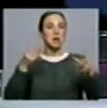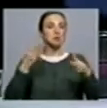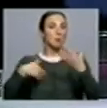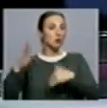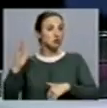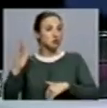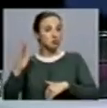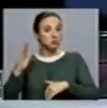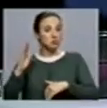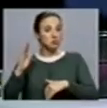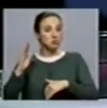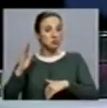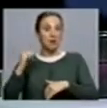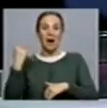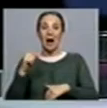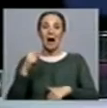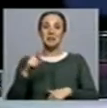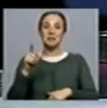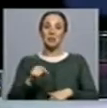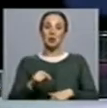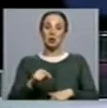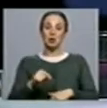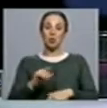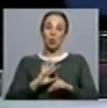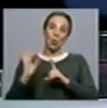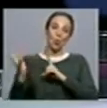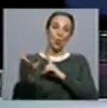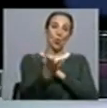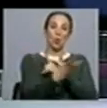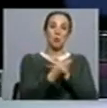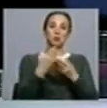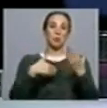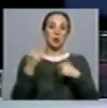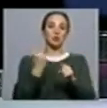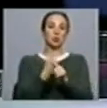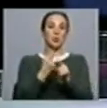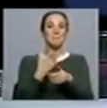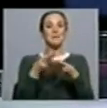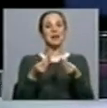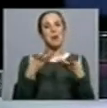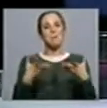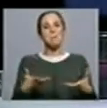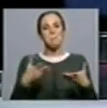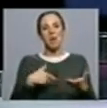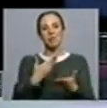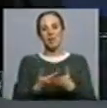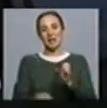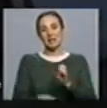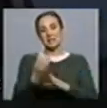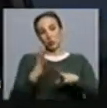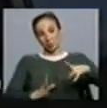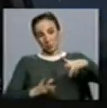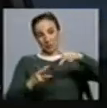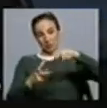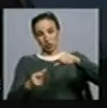pensávamos, então há também, o cosmos está preenchido por muito mais elementos pesados que pode dar origem a planetas,